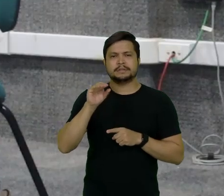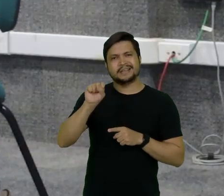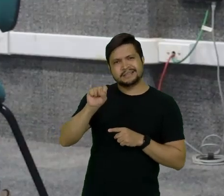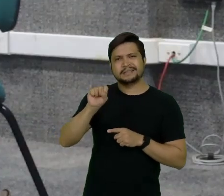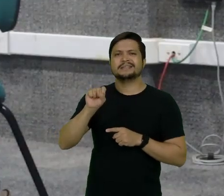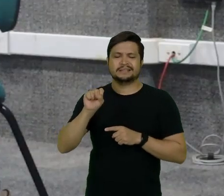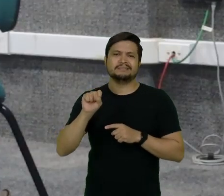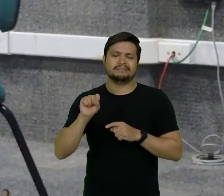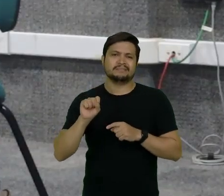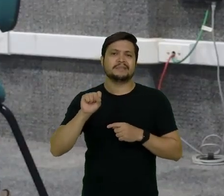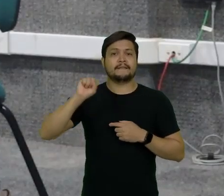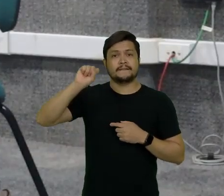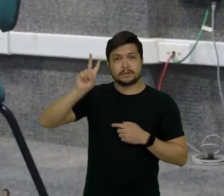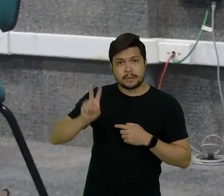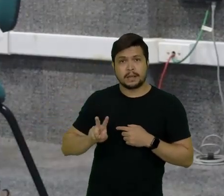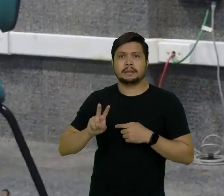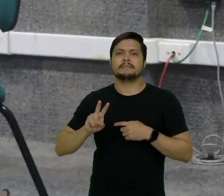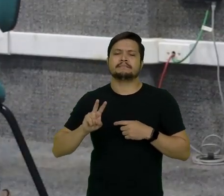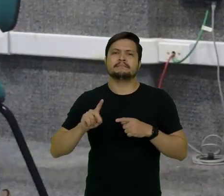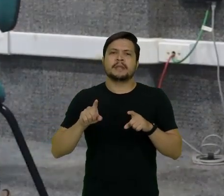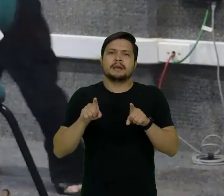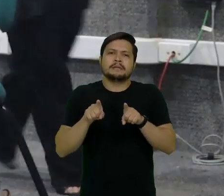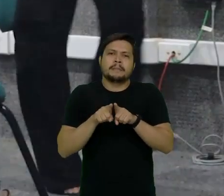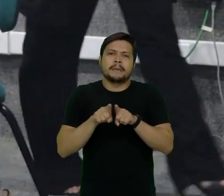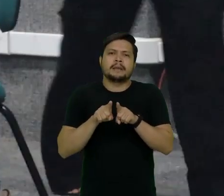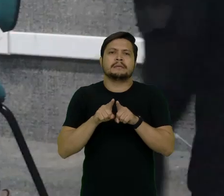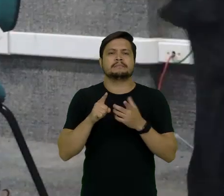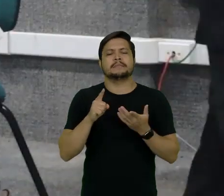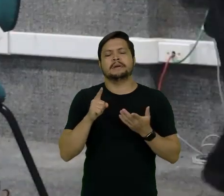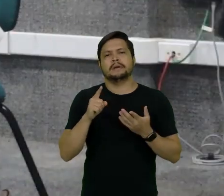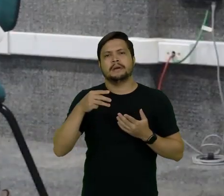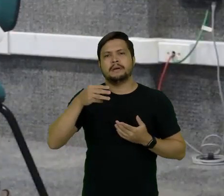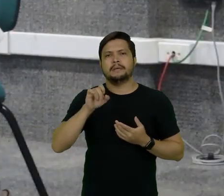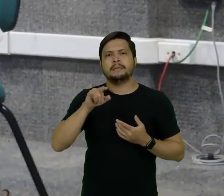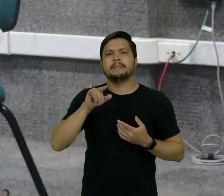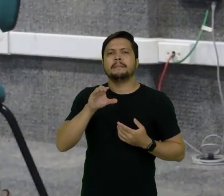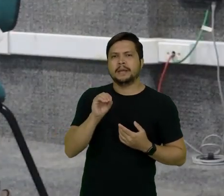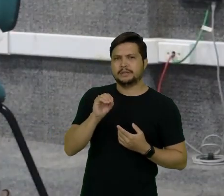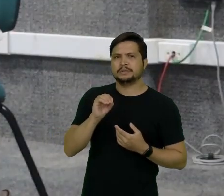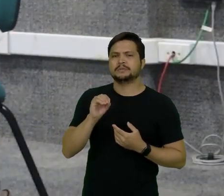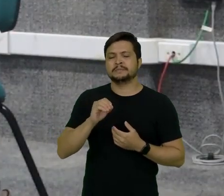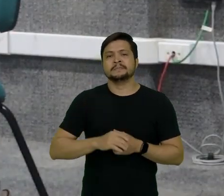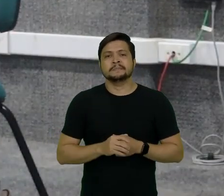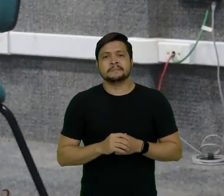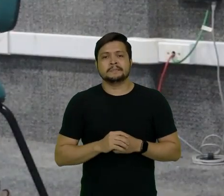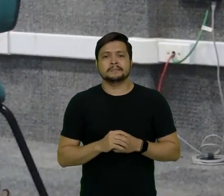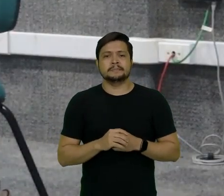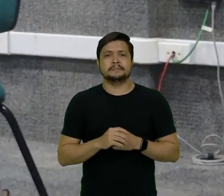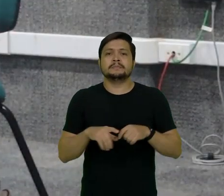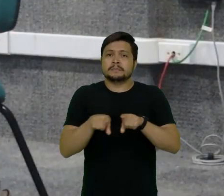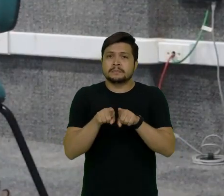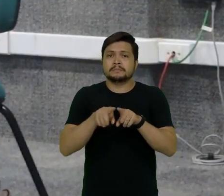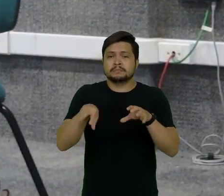VSF Suíça Quênia, INEA Venezuela e INIFAP México. idealizadora e coordenadora do